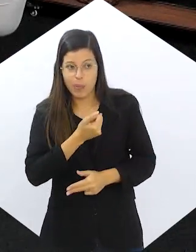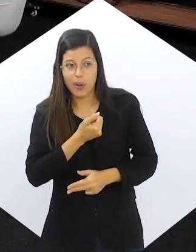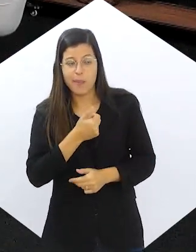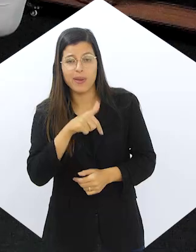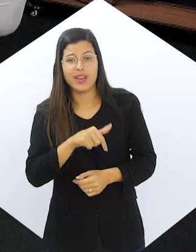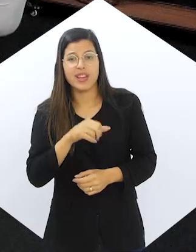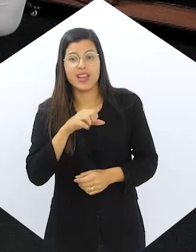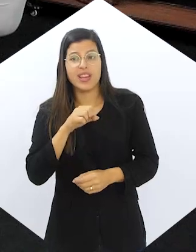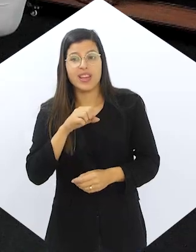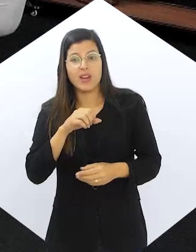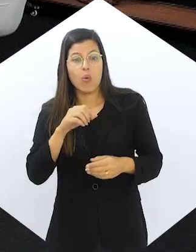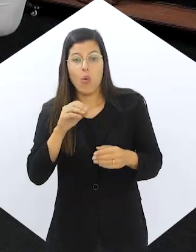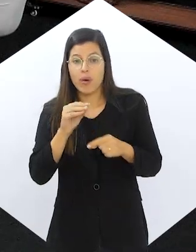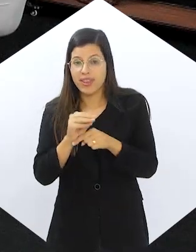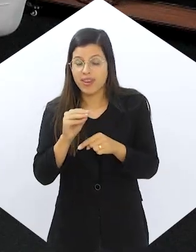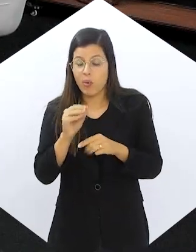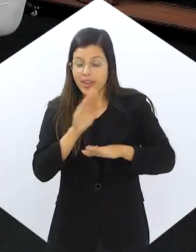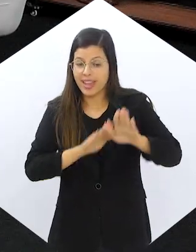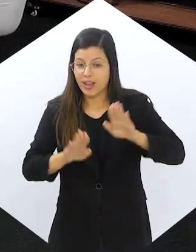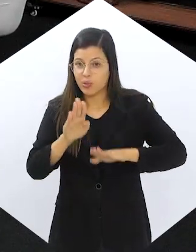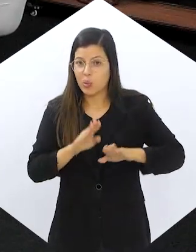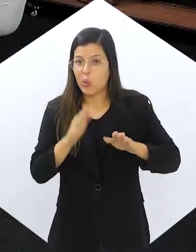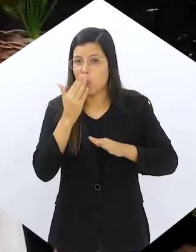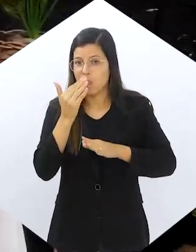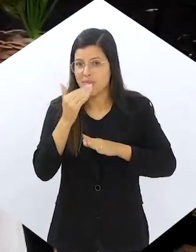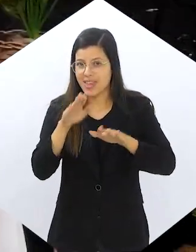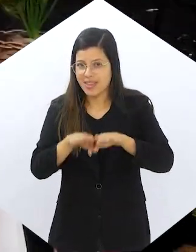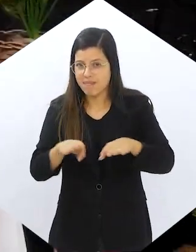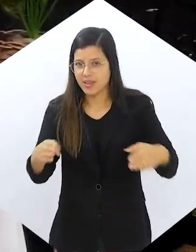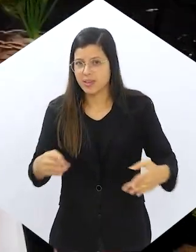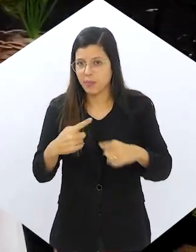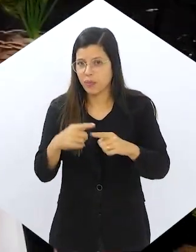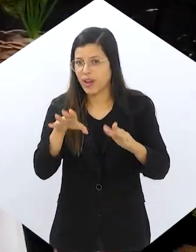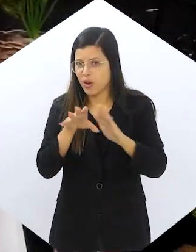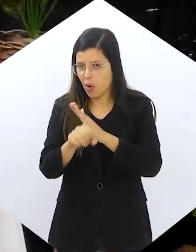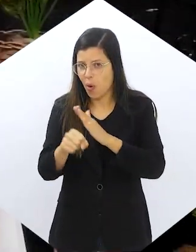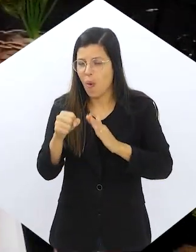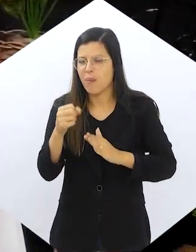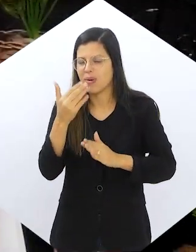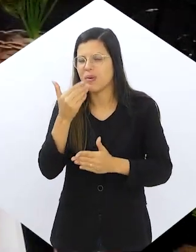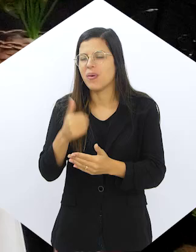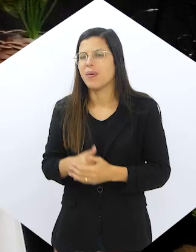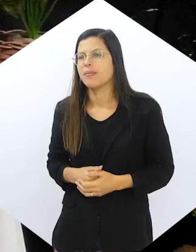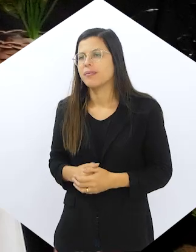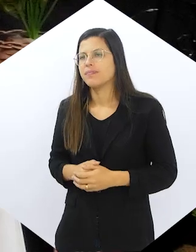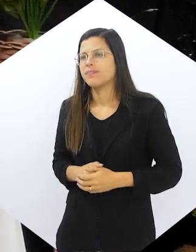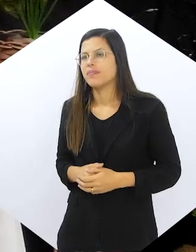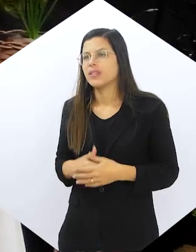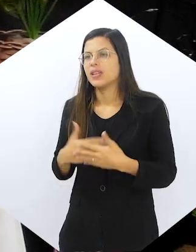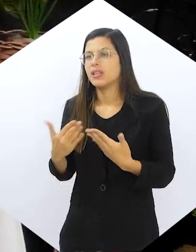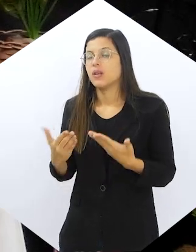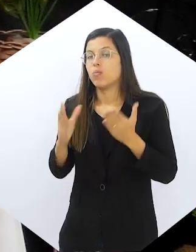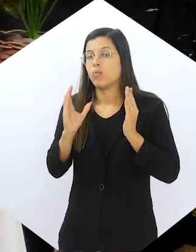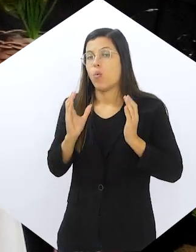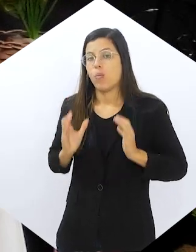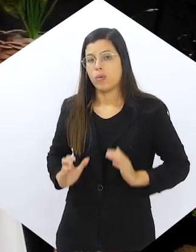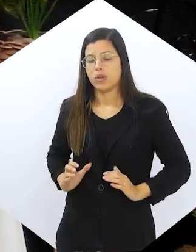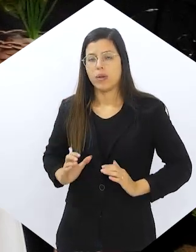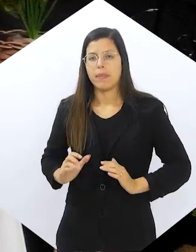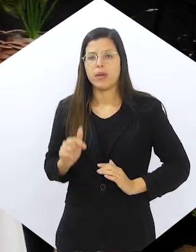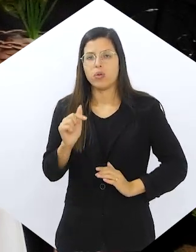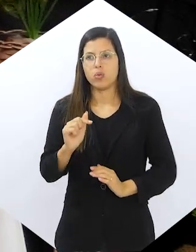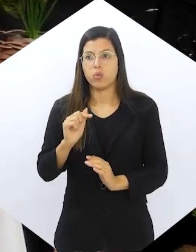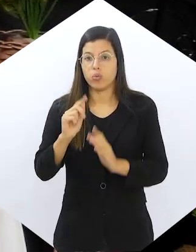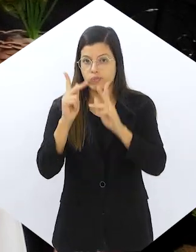que você coloca, é impressionante, né? Ele muda o comportamento, né? Agora, o comportamento também do ser humano, por exemplo, em